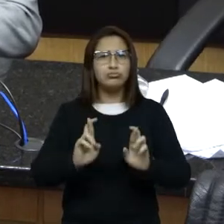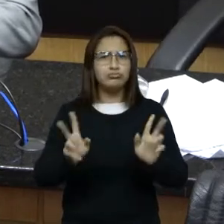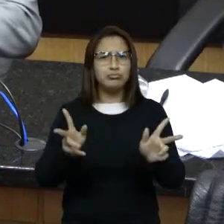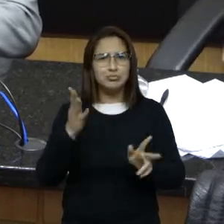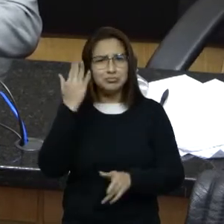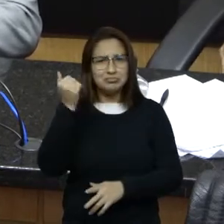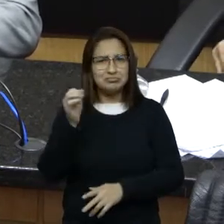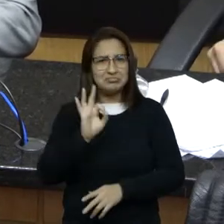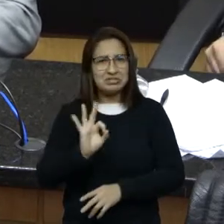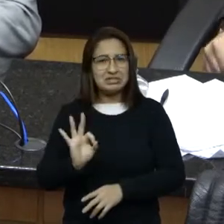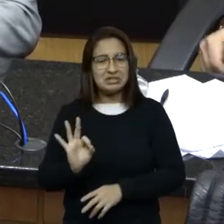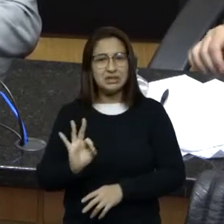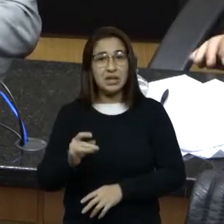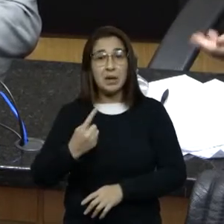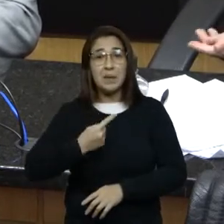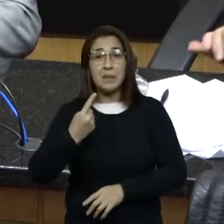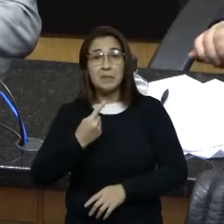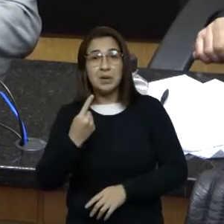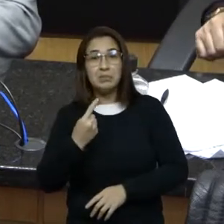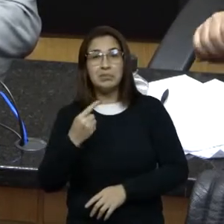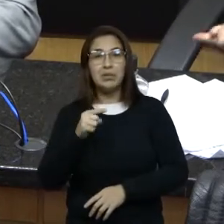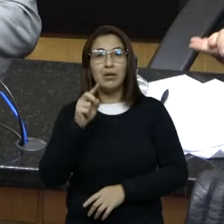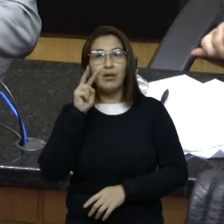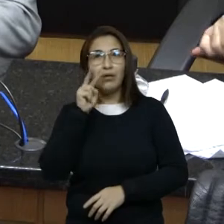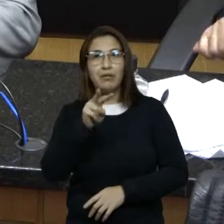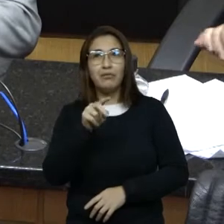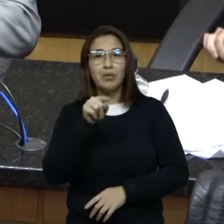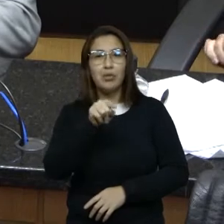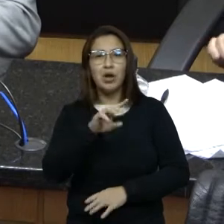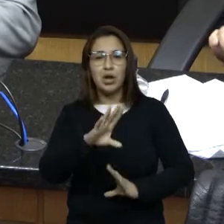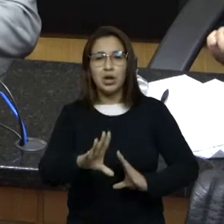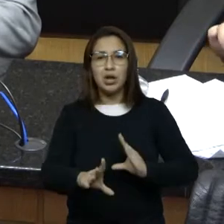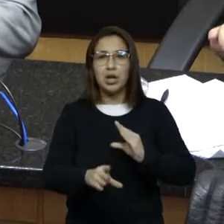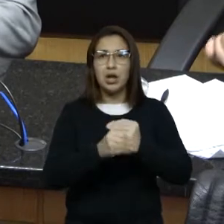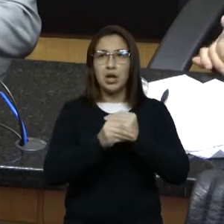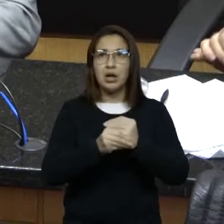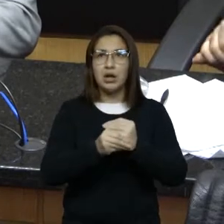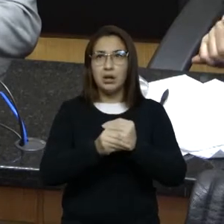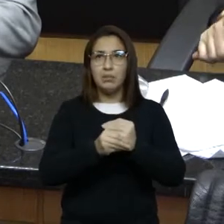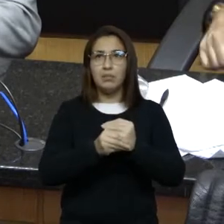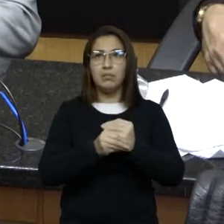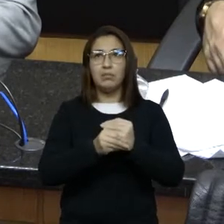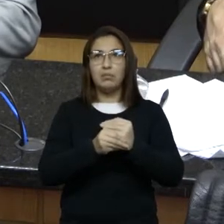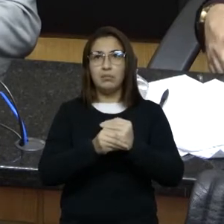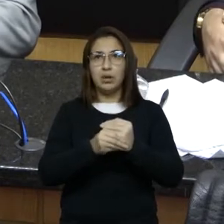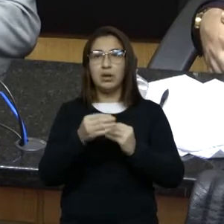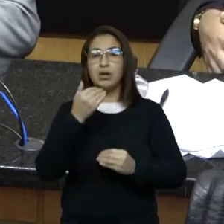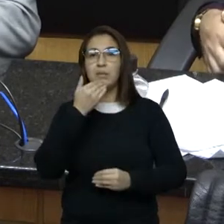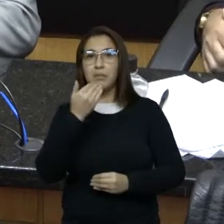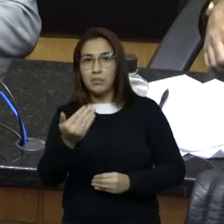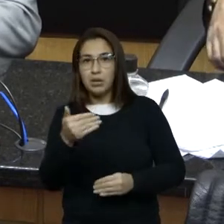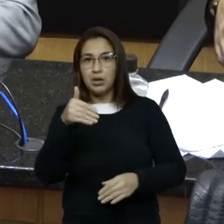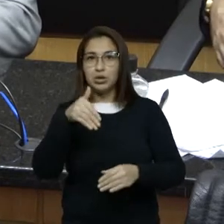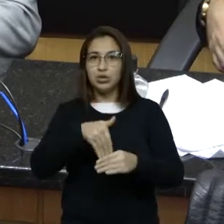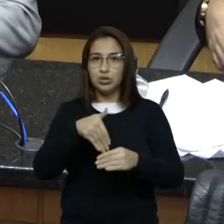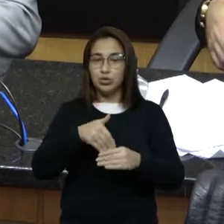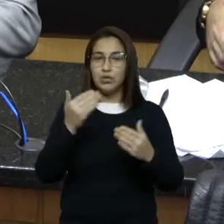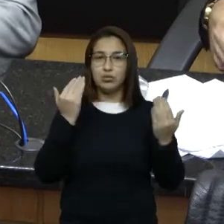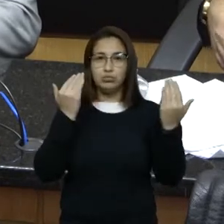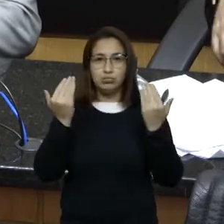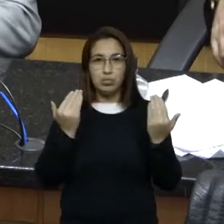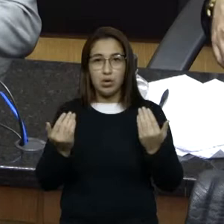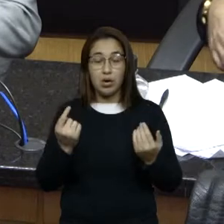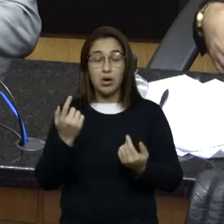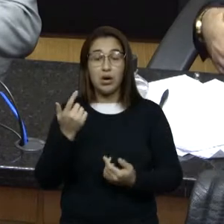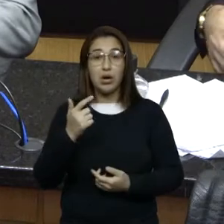primeira vez que eu vi um colega Deputado colocar uma Emenda pedir o voto de vista e depois